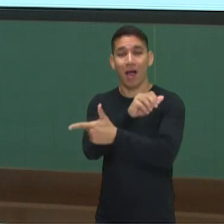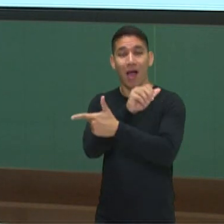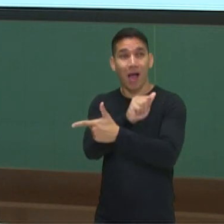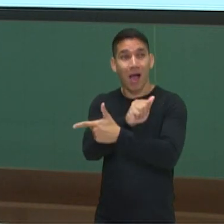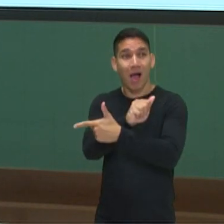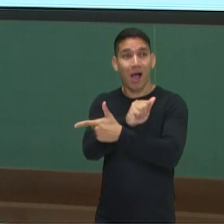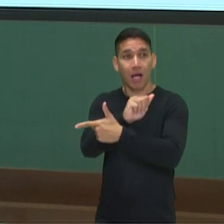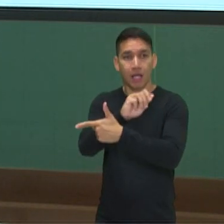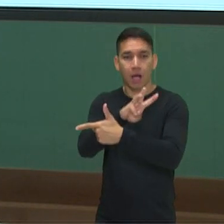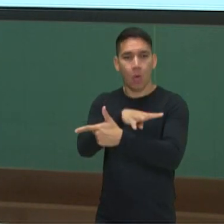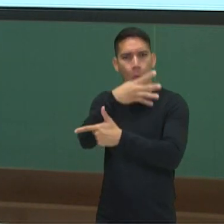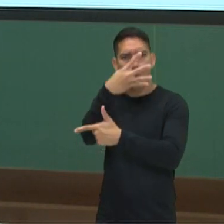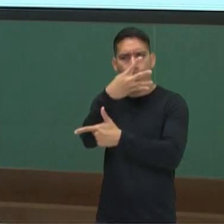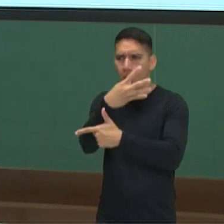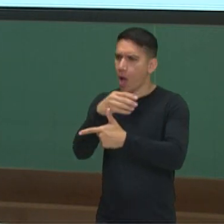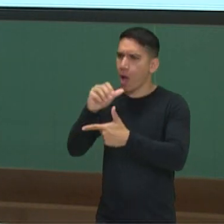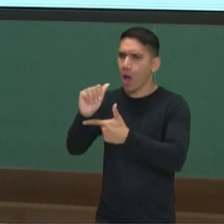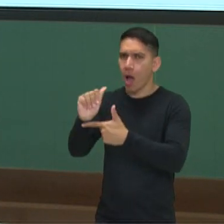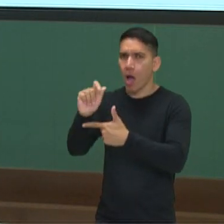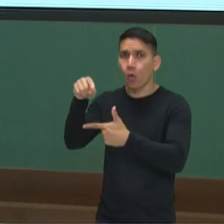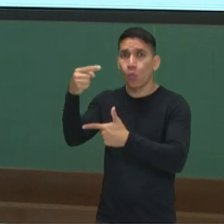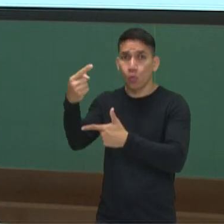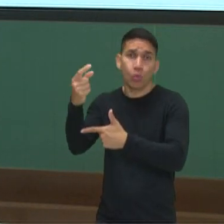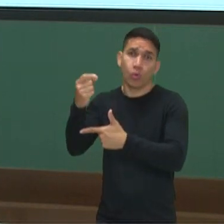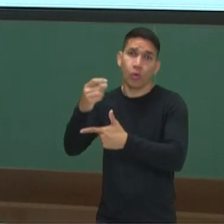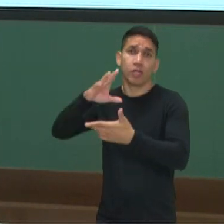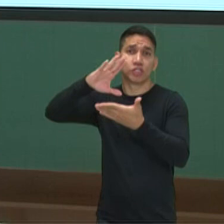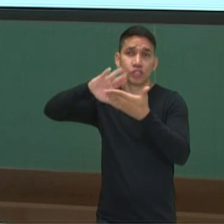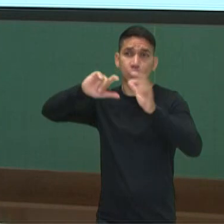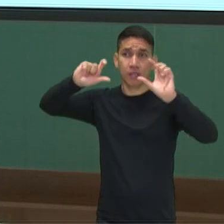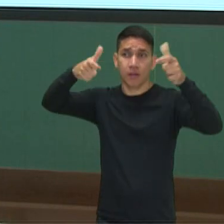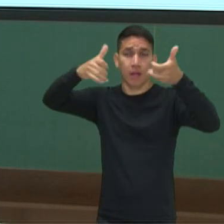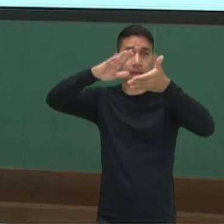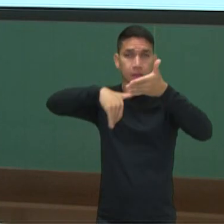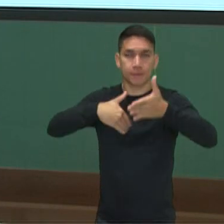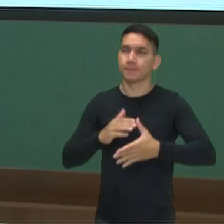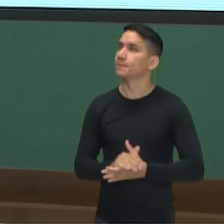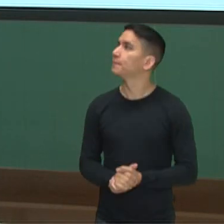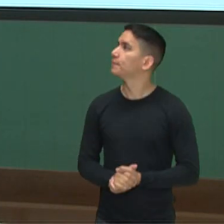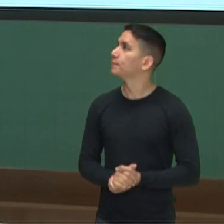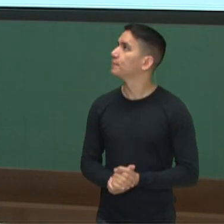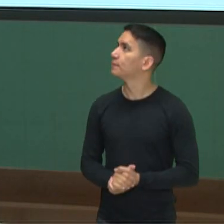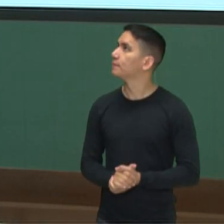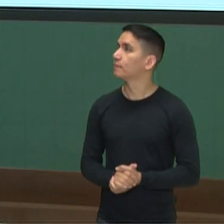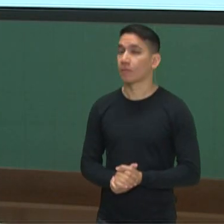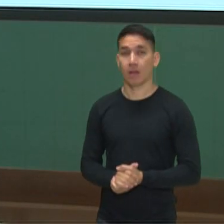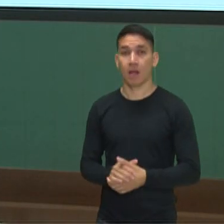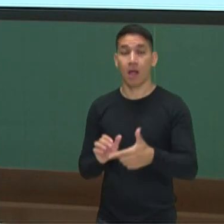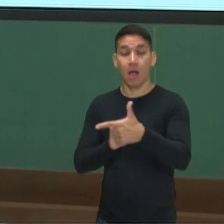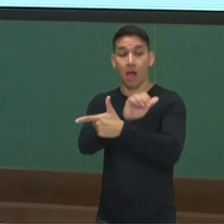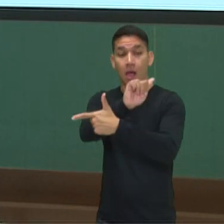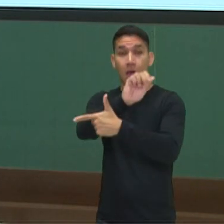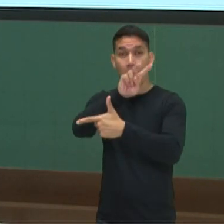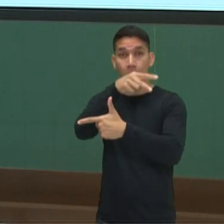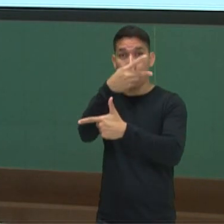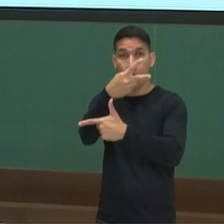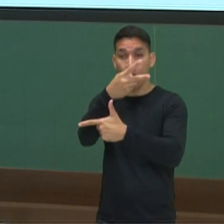base, diminuir os expoentes. Menos 20 divididos por 5, menos 4. A ao quadrado divididos